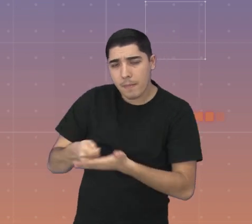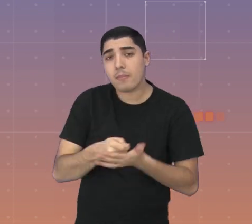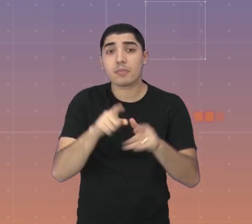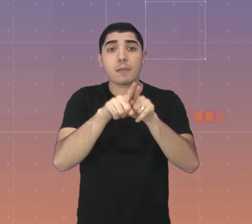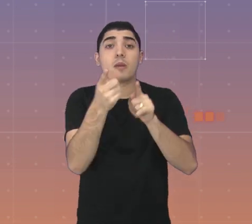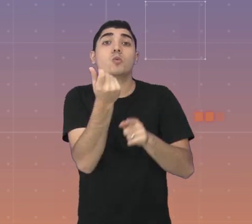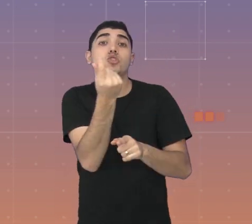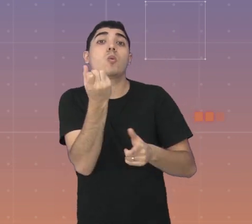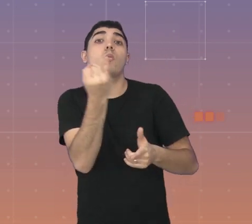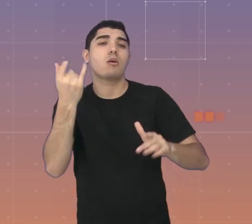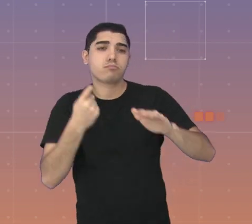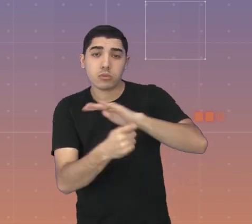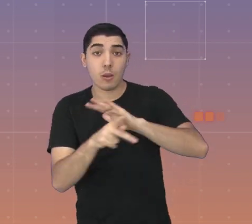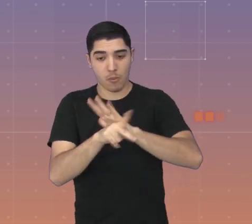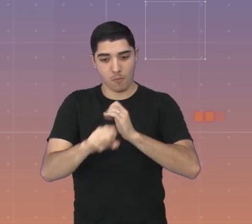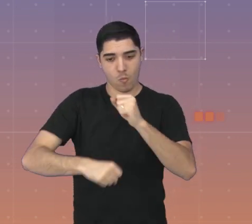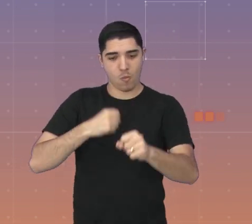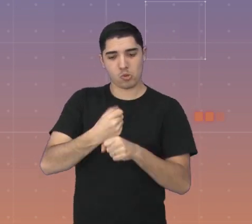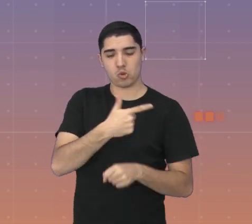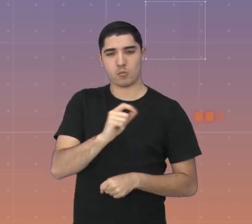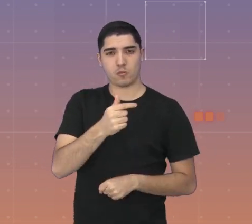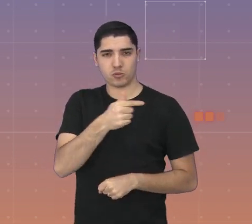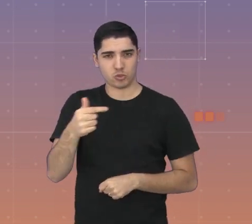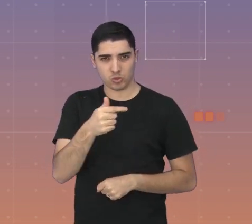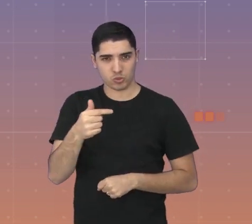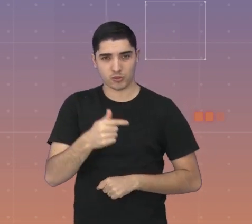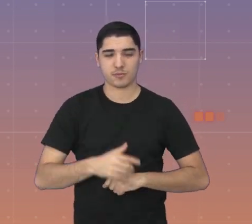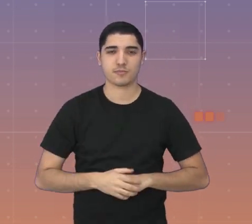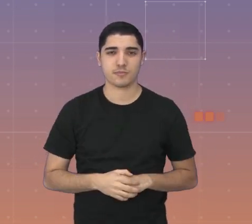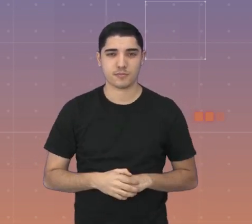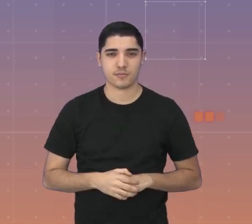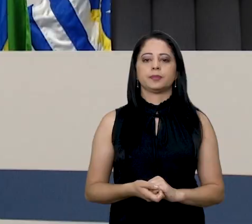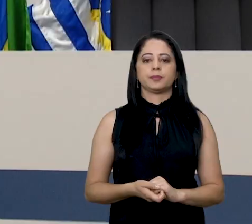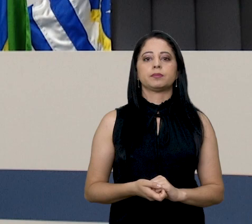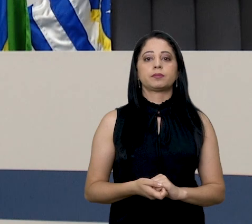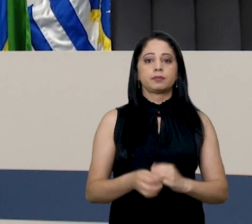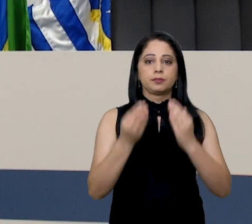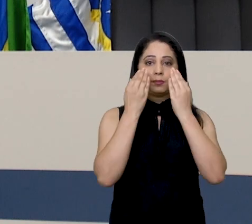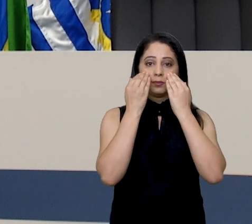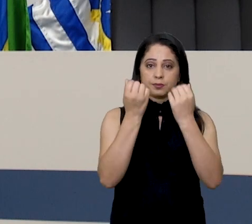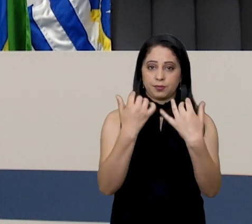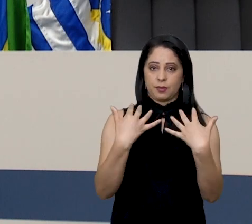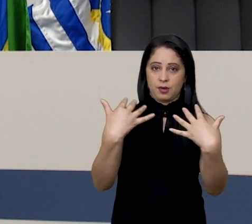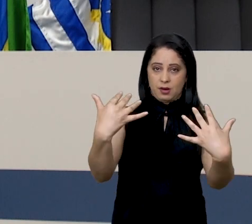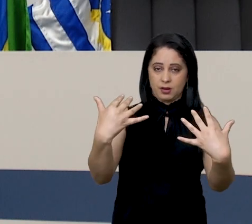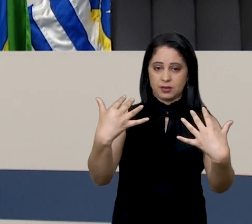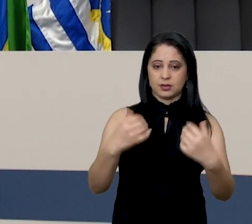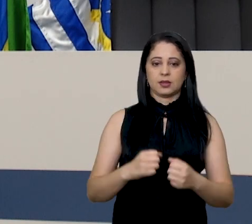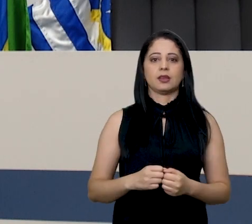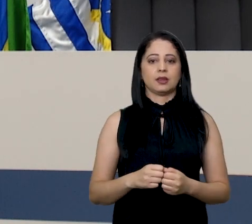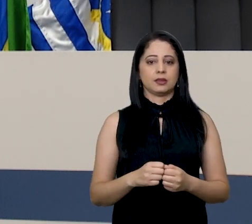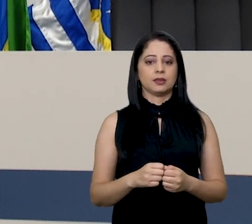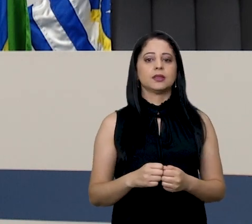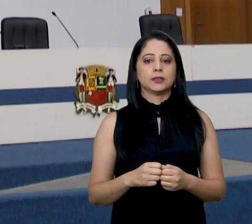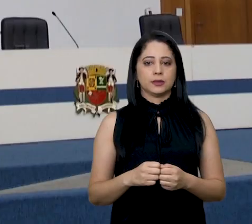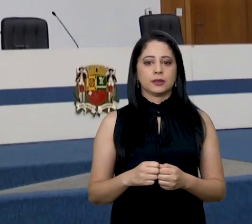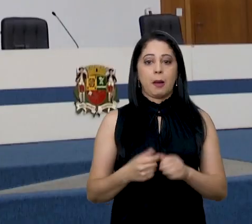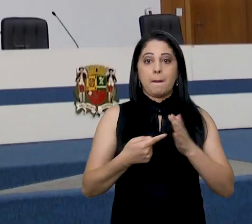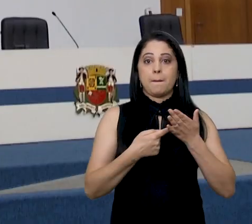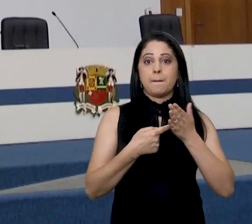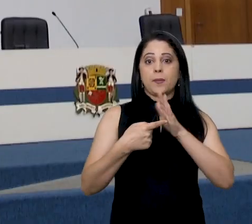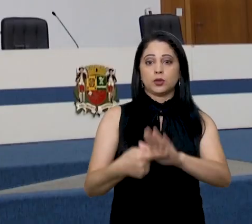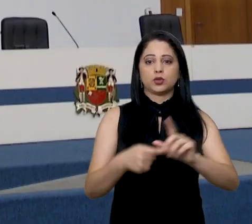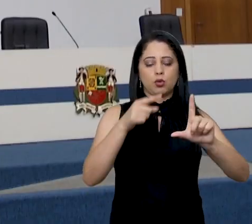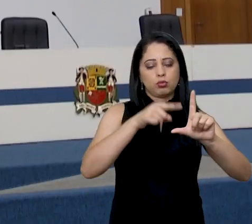realizados durante o segundo quadrimestre de 2022. Em audiência pública realizada na Câmara,